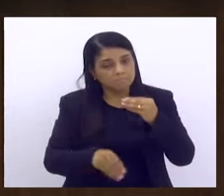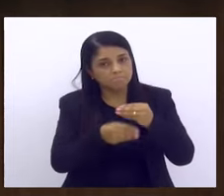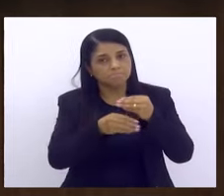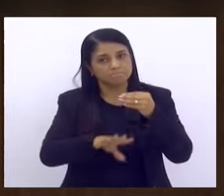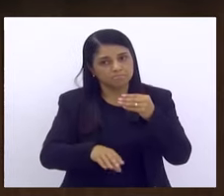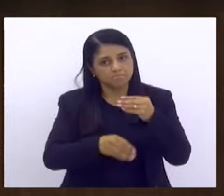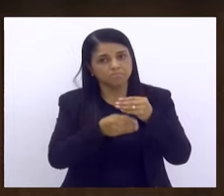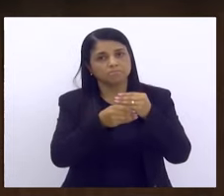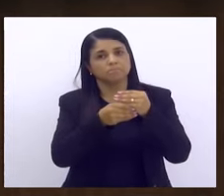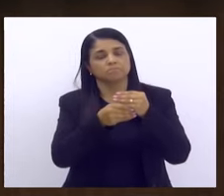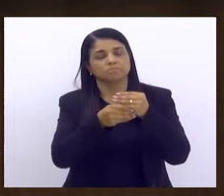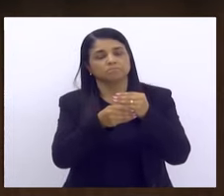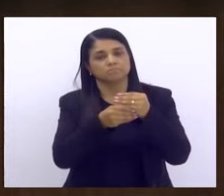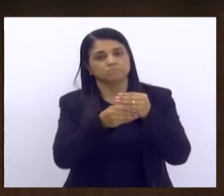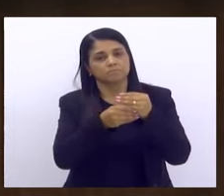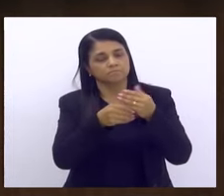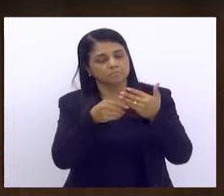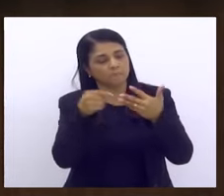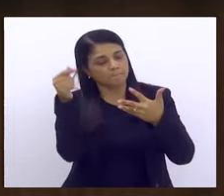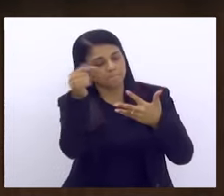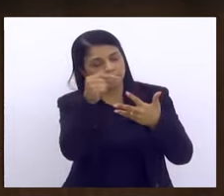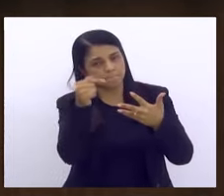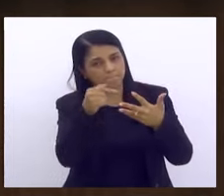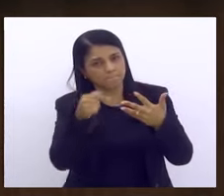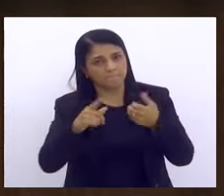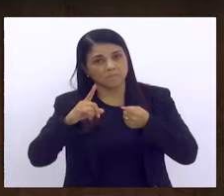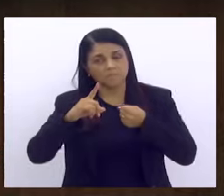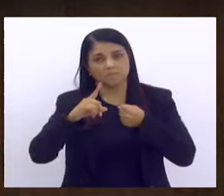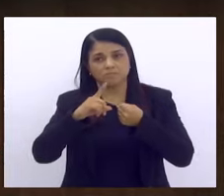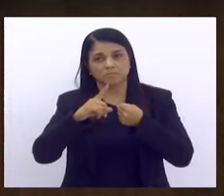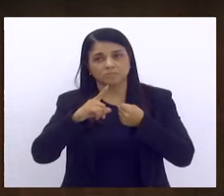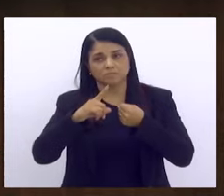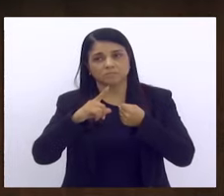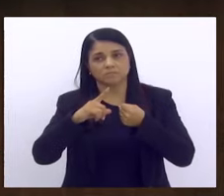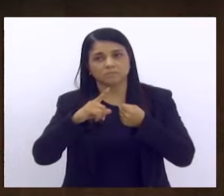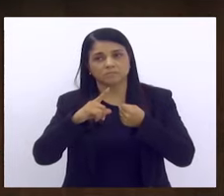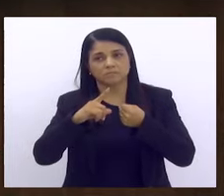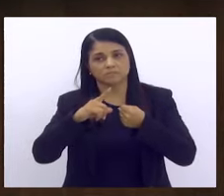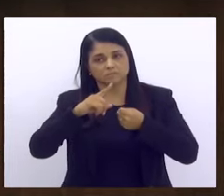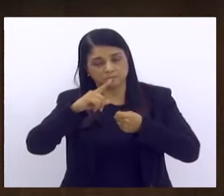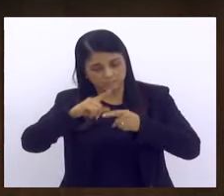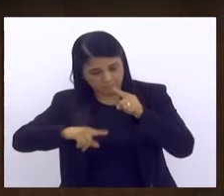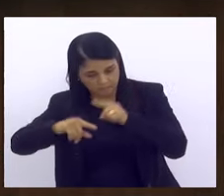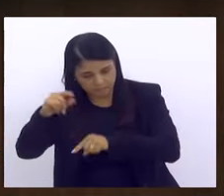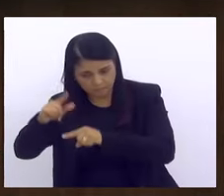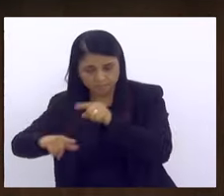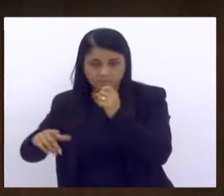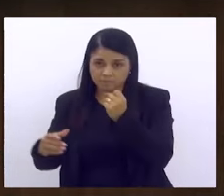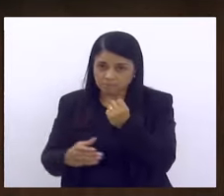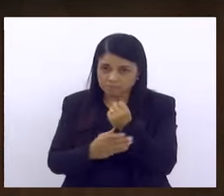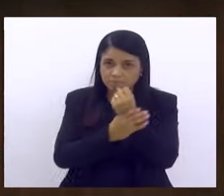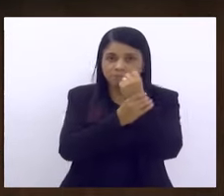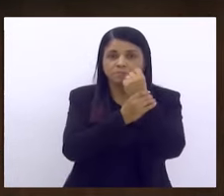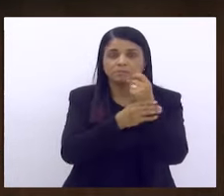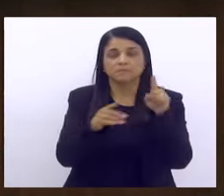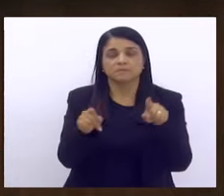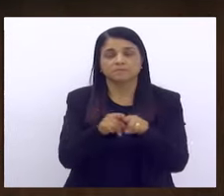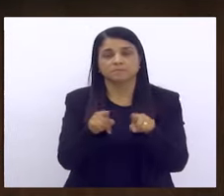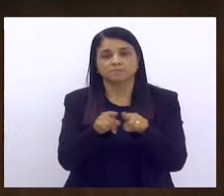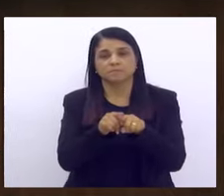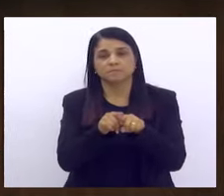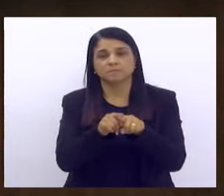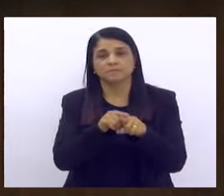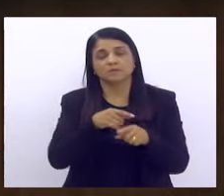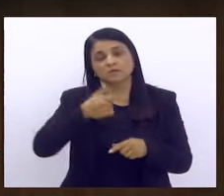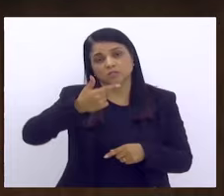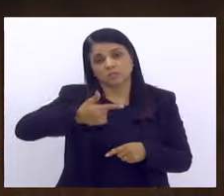inclusive nos quesitos, nos artigos relacionados a itens de segurança. E chegamos agora para a